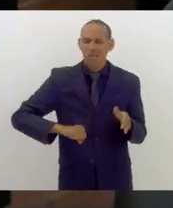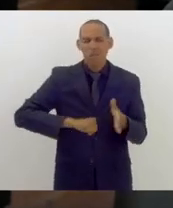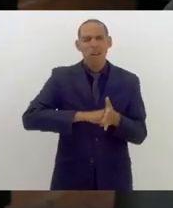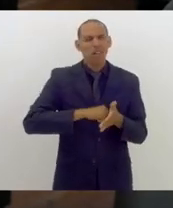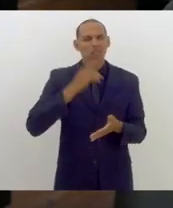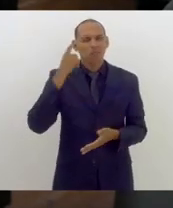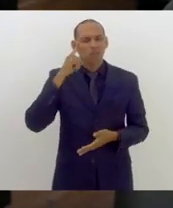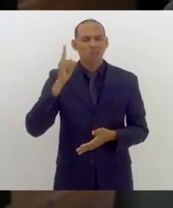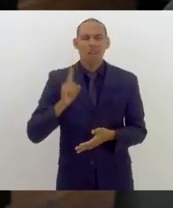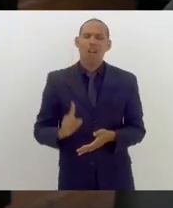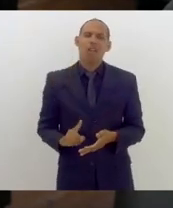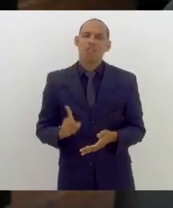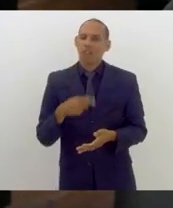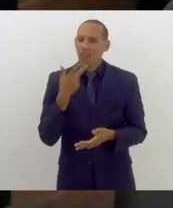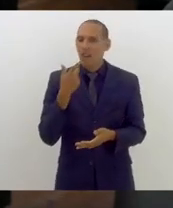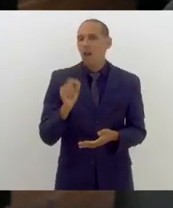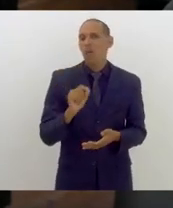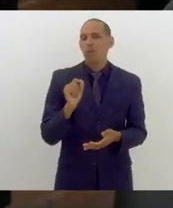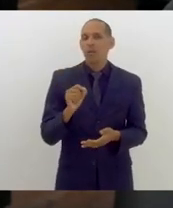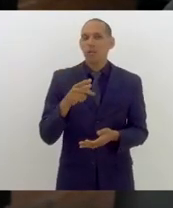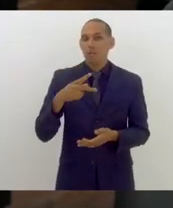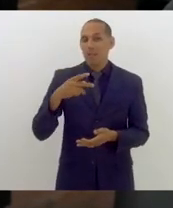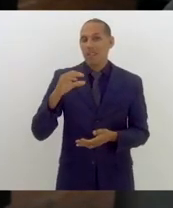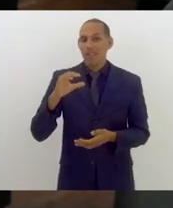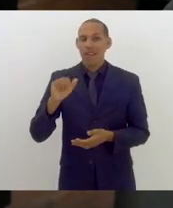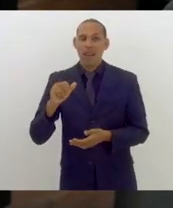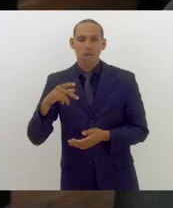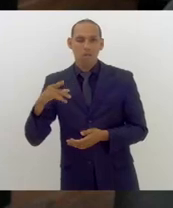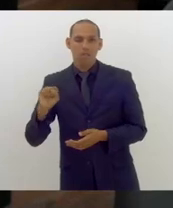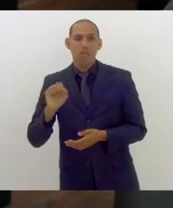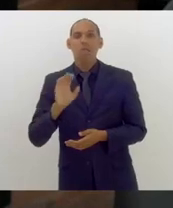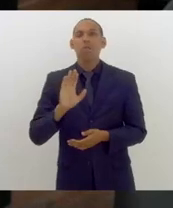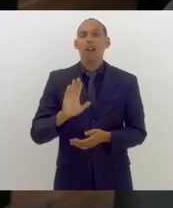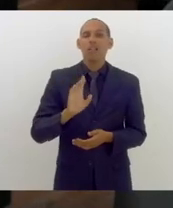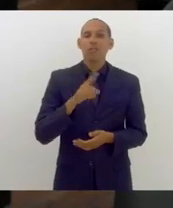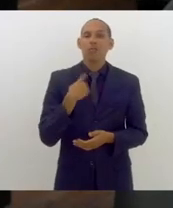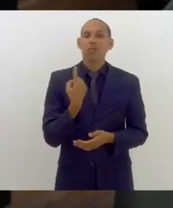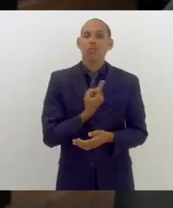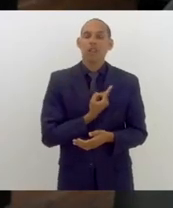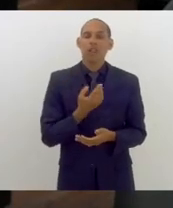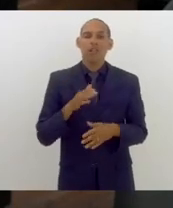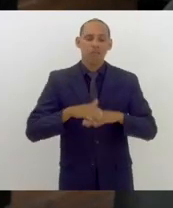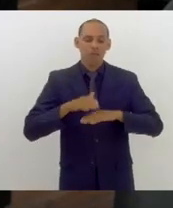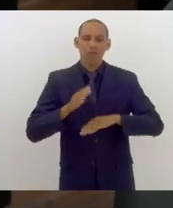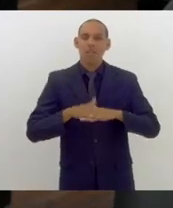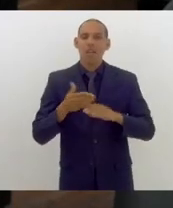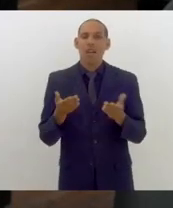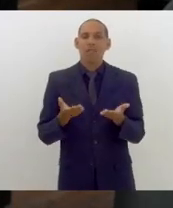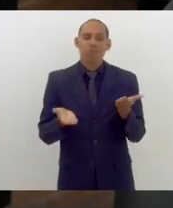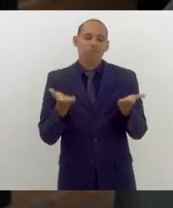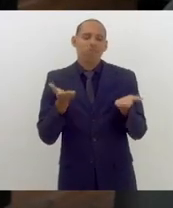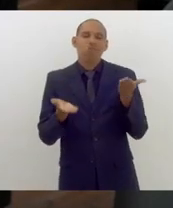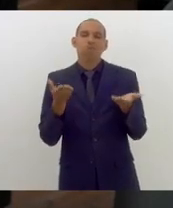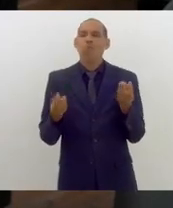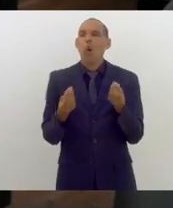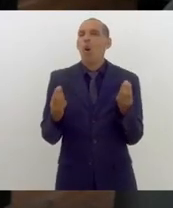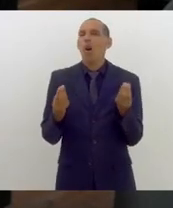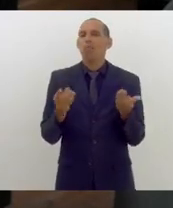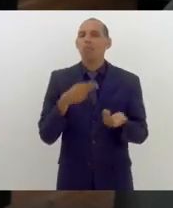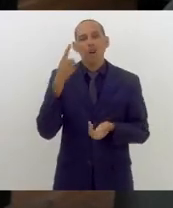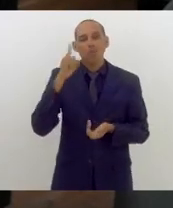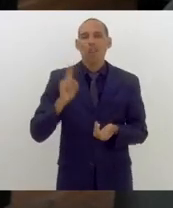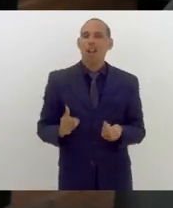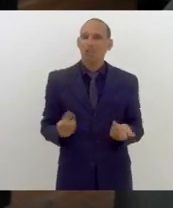impactos a gente fala aí de PC Caps né Mas como que a gente vai fazer uma compensação do que a gente nem sabe